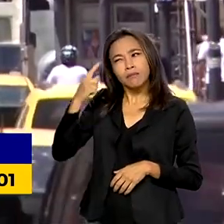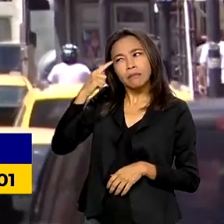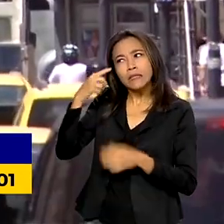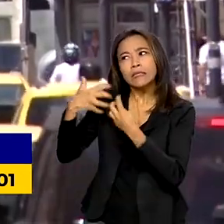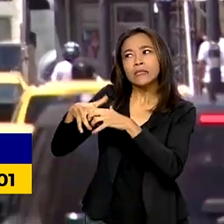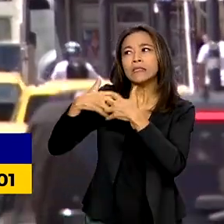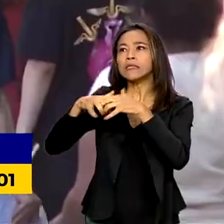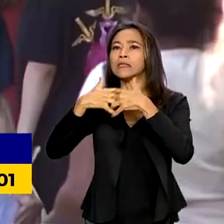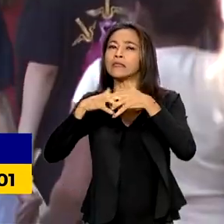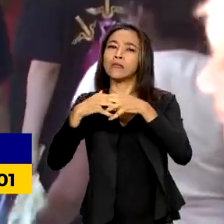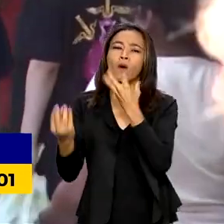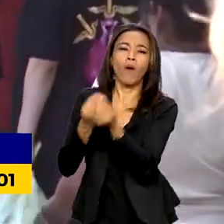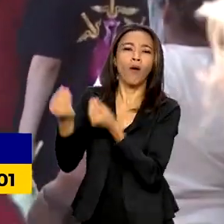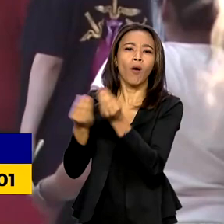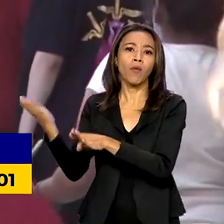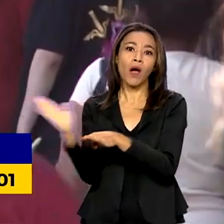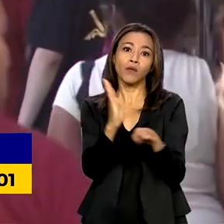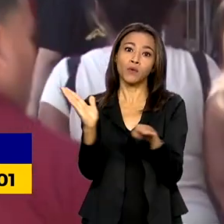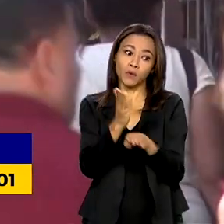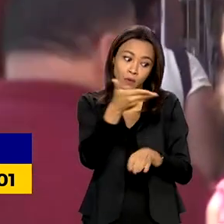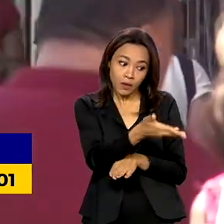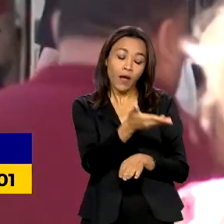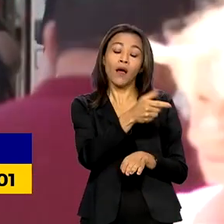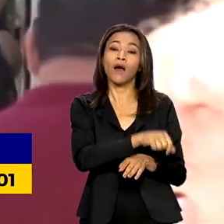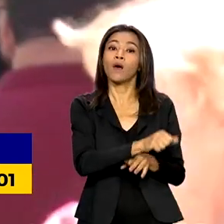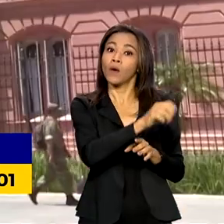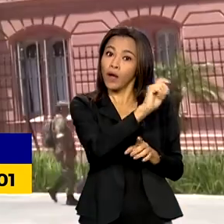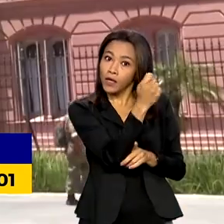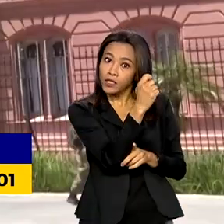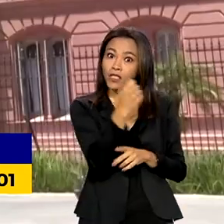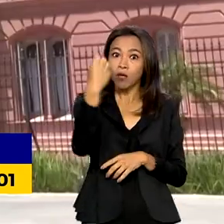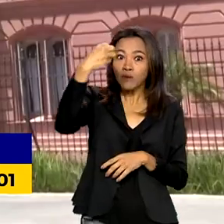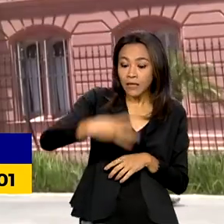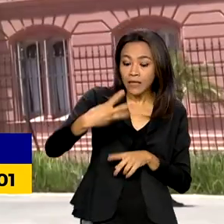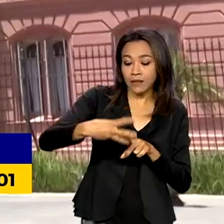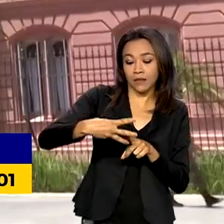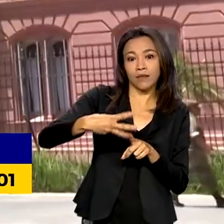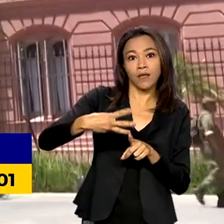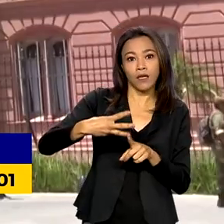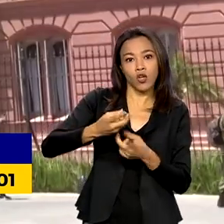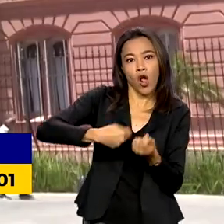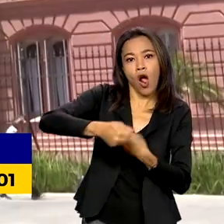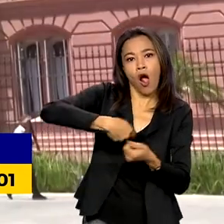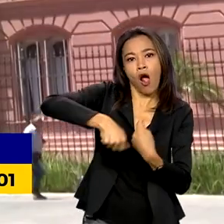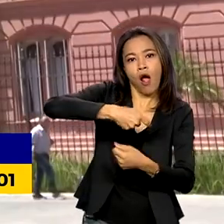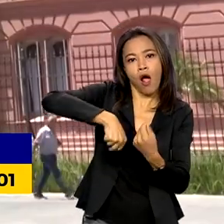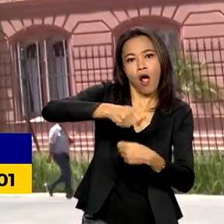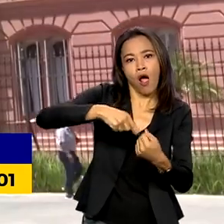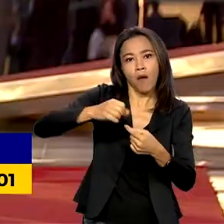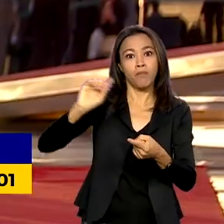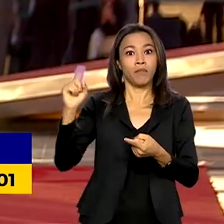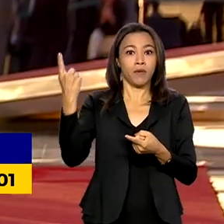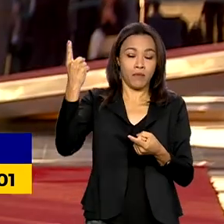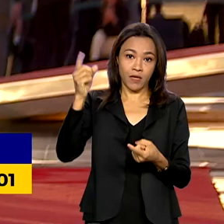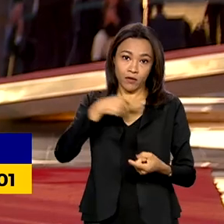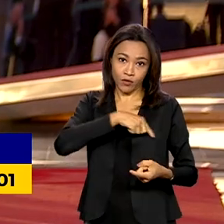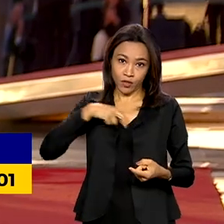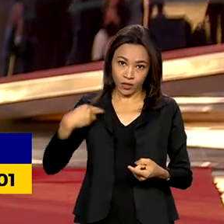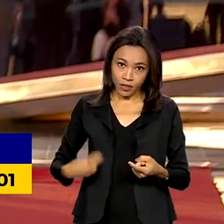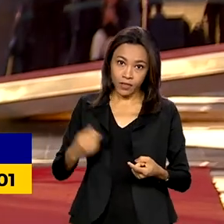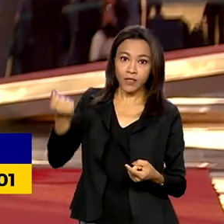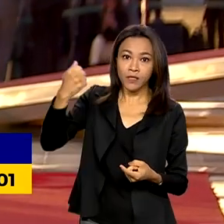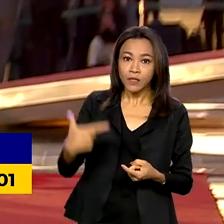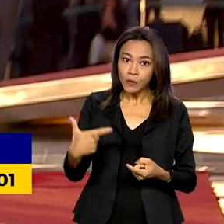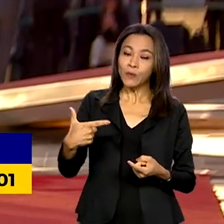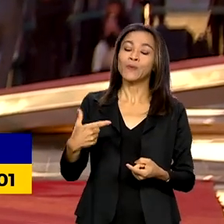ajudar o país vizinho, nosso terceiro maior parceiro comercial, atrás apenas da China e dos Estados Unidos. Um desses